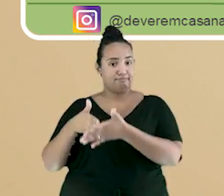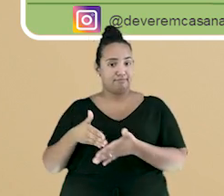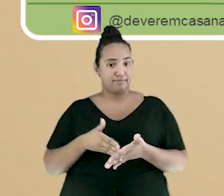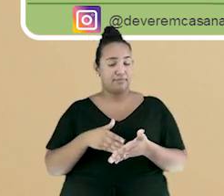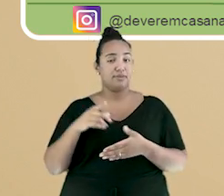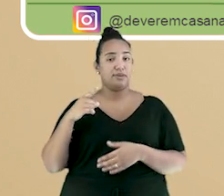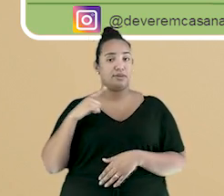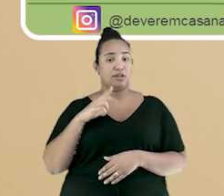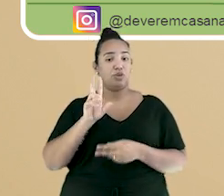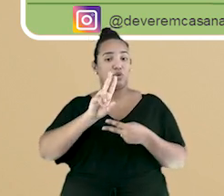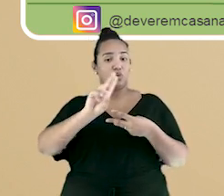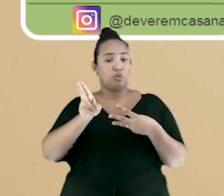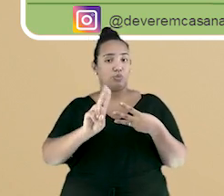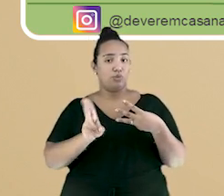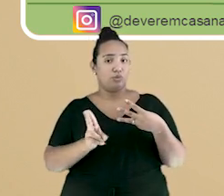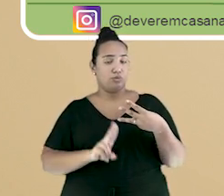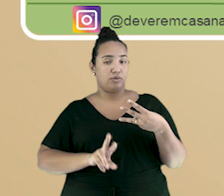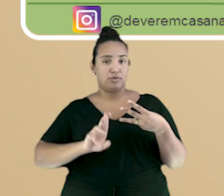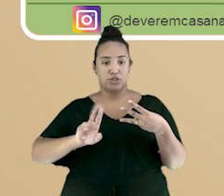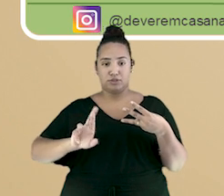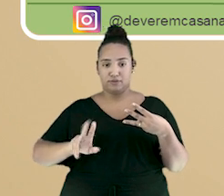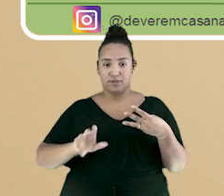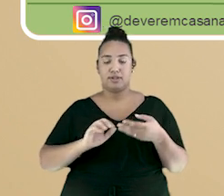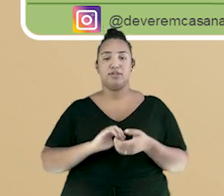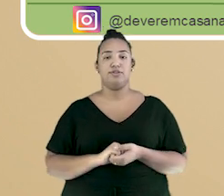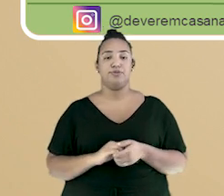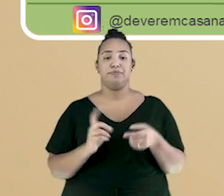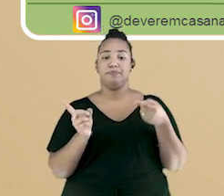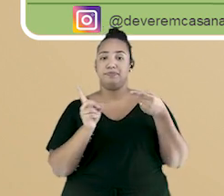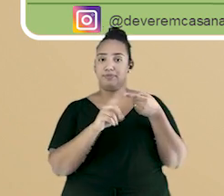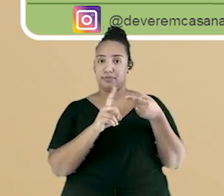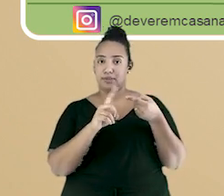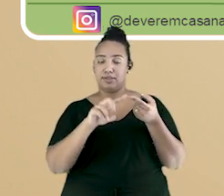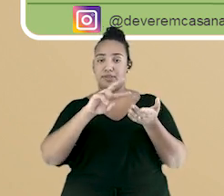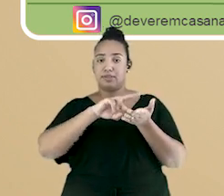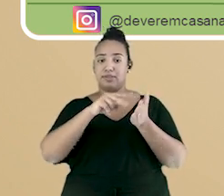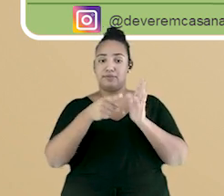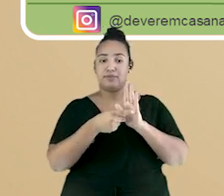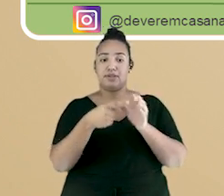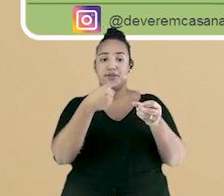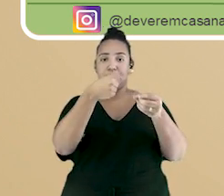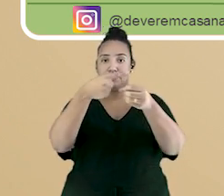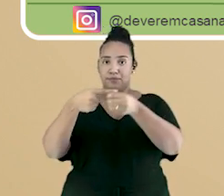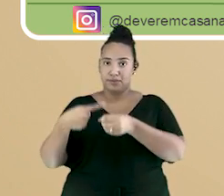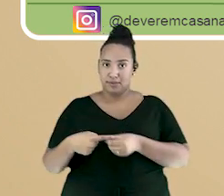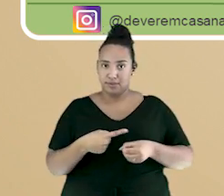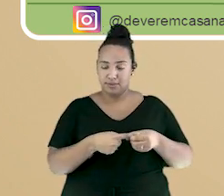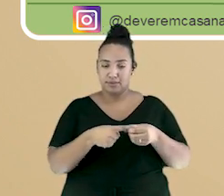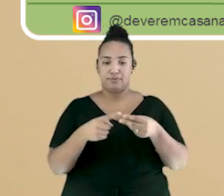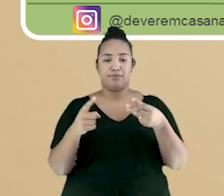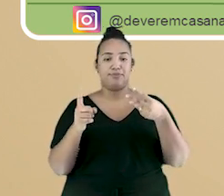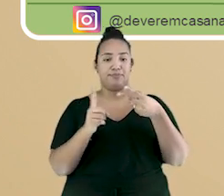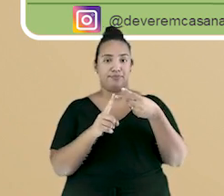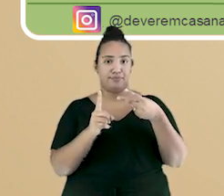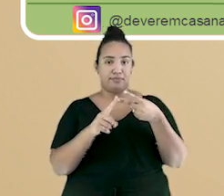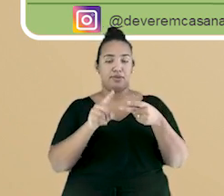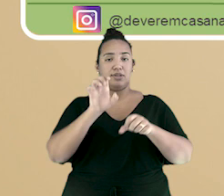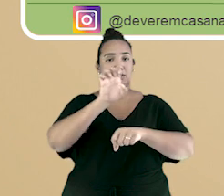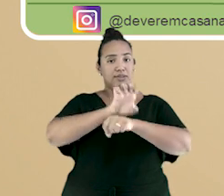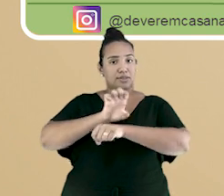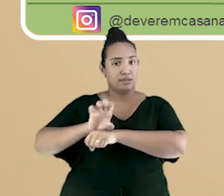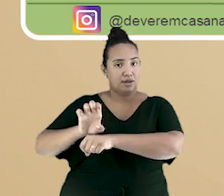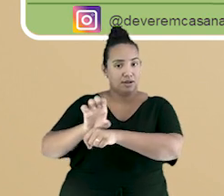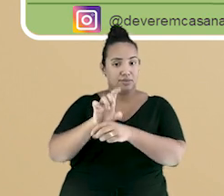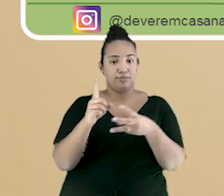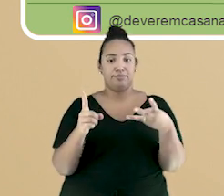divisões têm nomes diferentes. Limite para municípios, divisa para